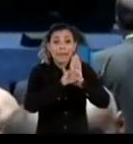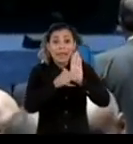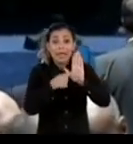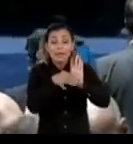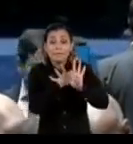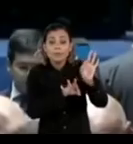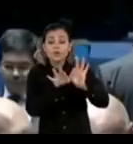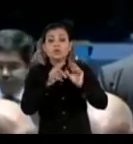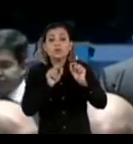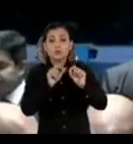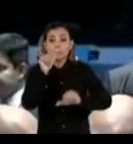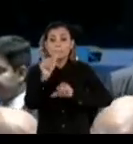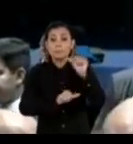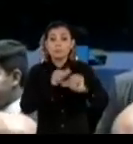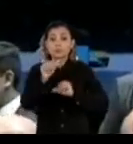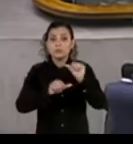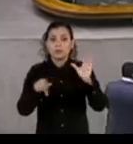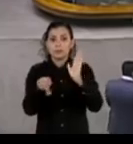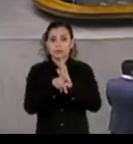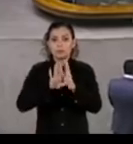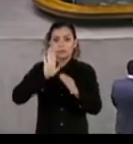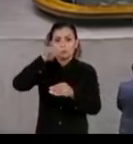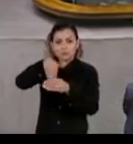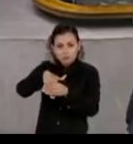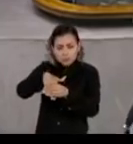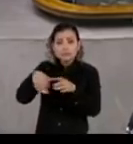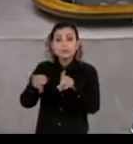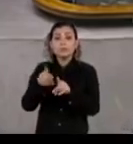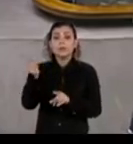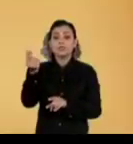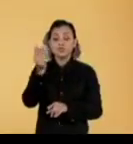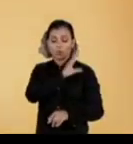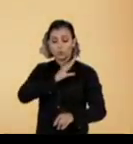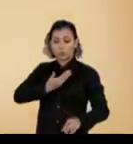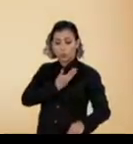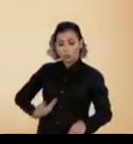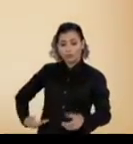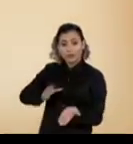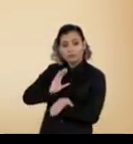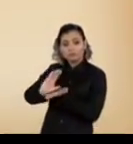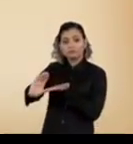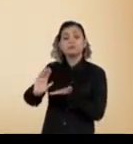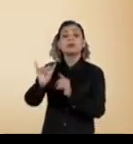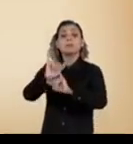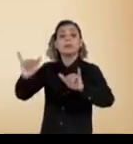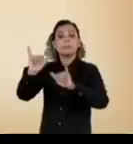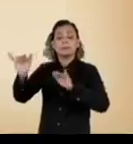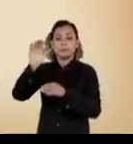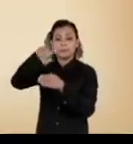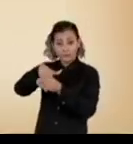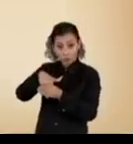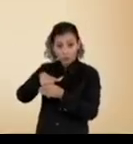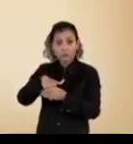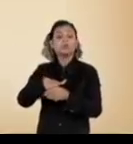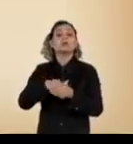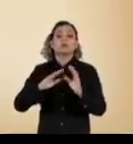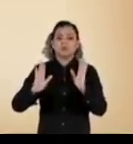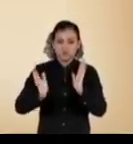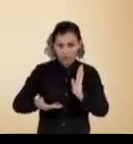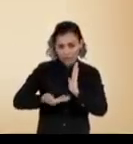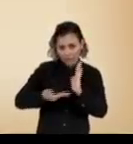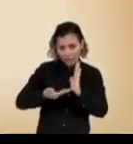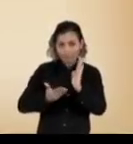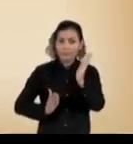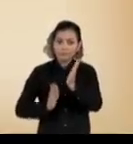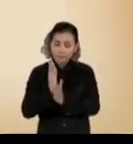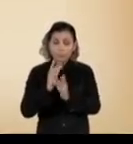pode alterar a prestação de contas eleitorais e o uso do dinheiro público. O texto foi aprovado a toque de caixa na Câmara e não